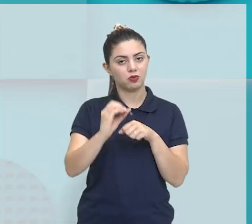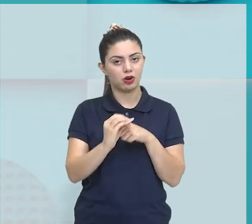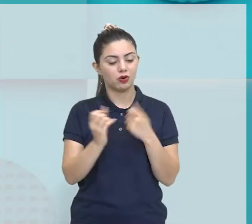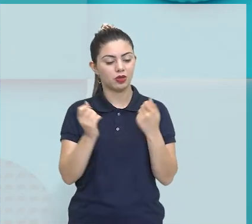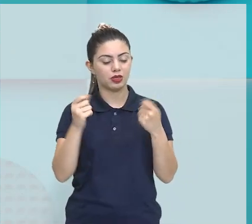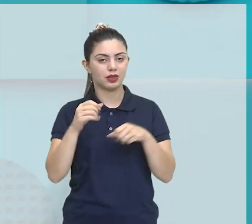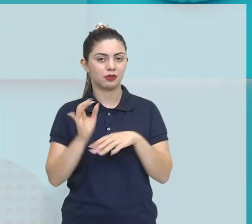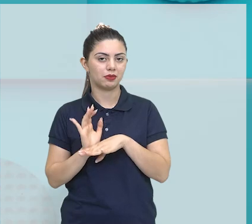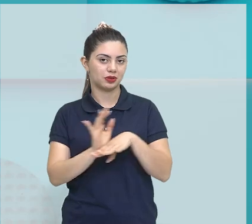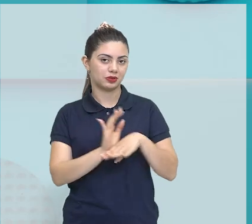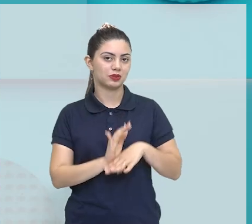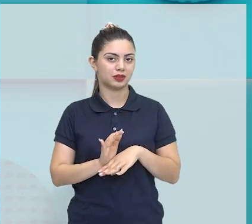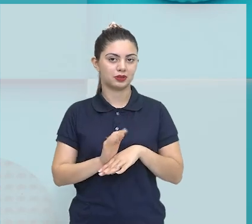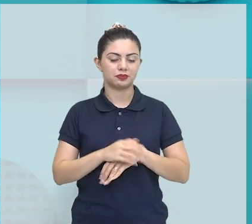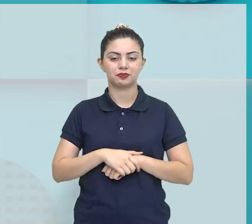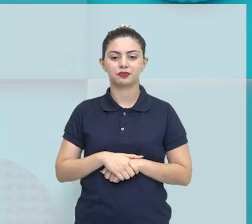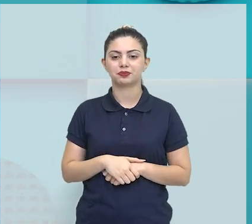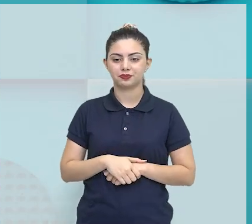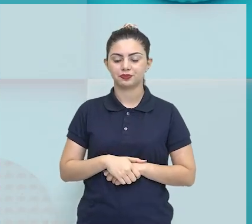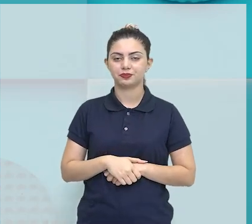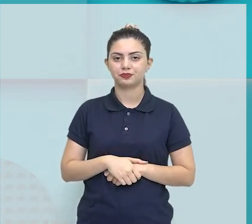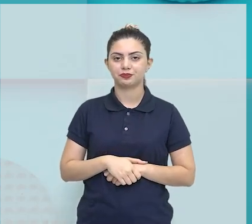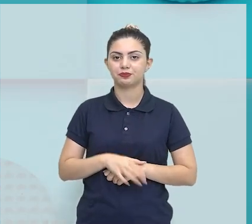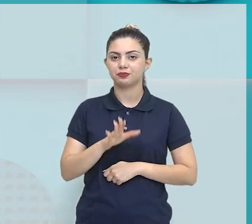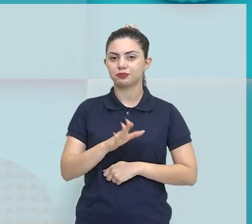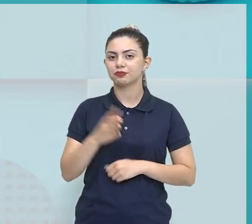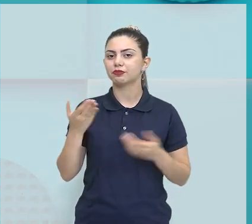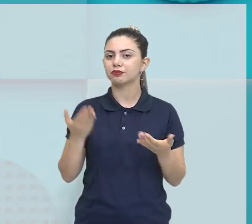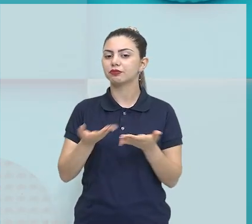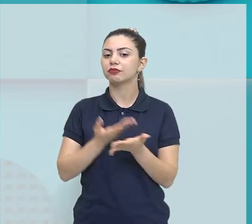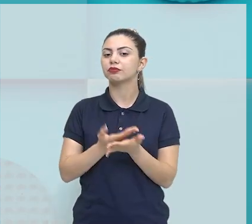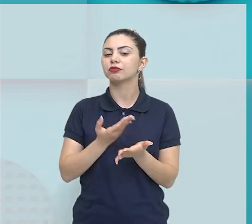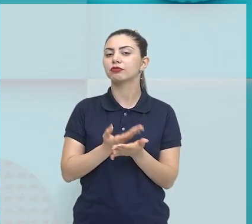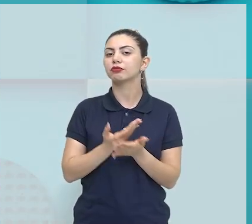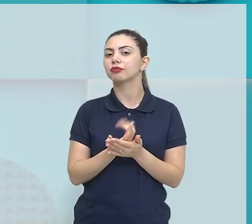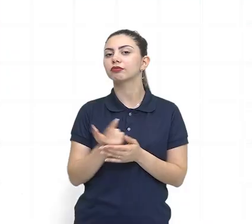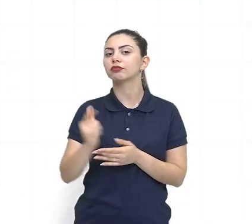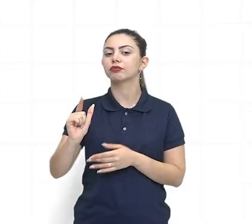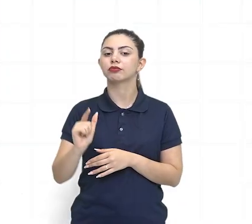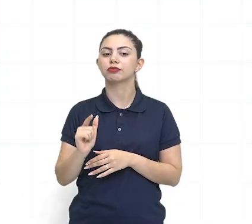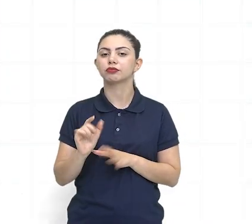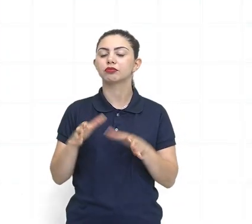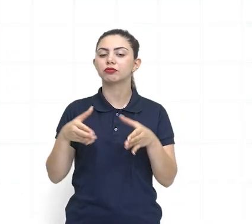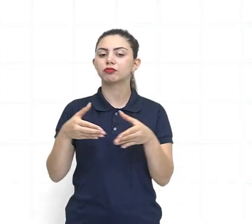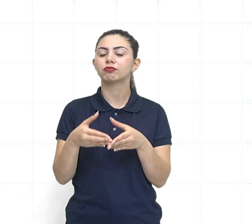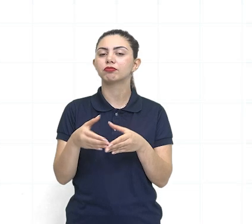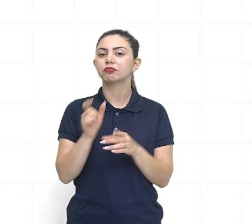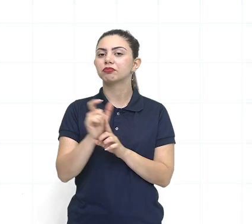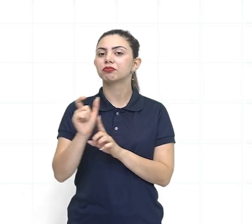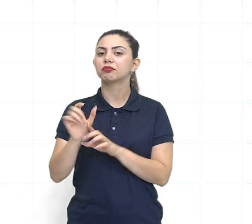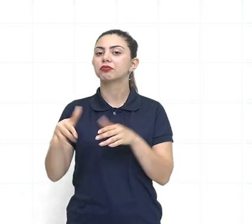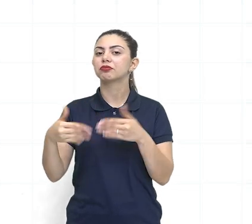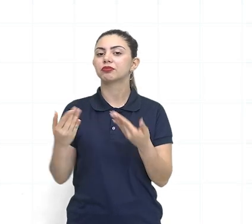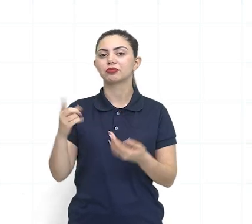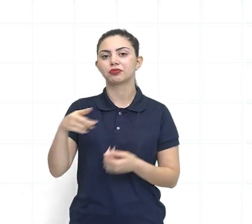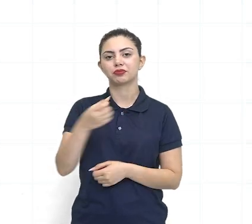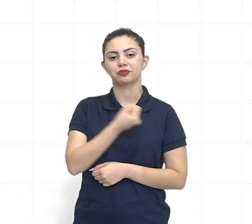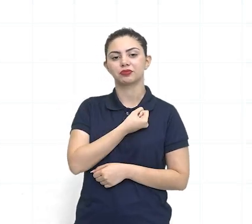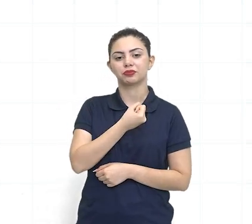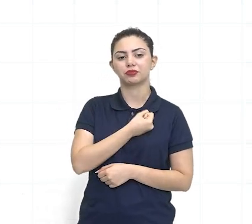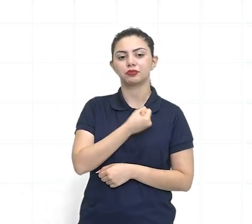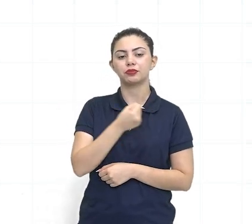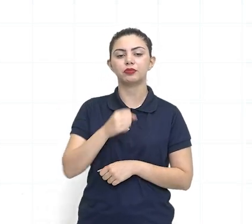esta faculdade. Agora vamos conhecer o numeral. O numeral, então, é a classe de